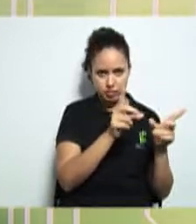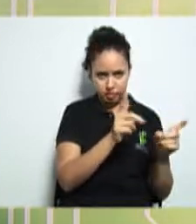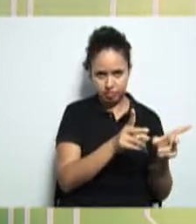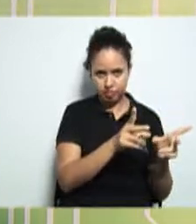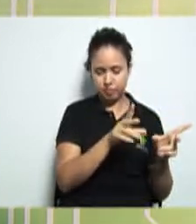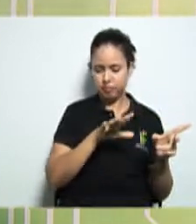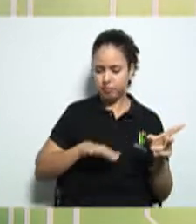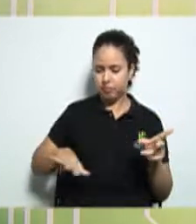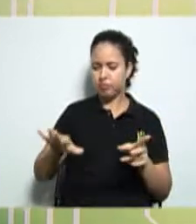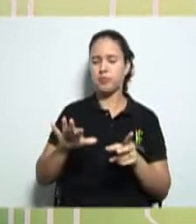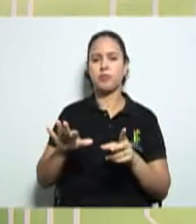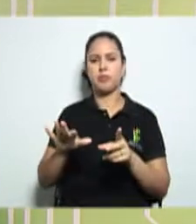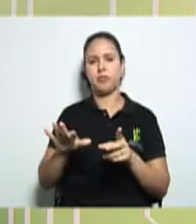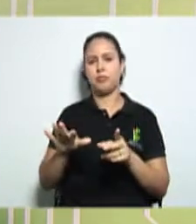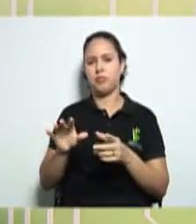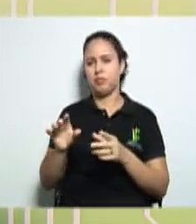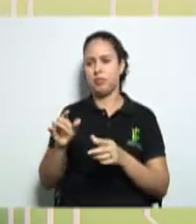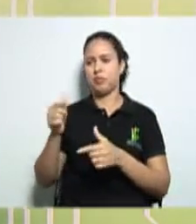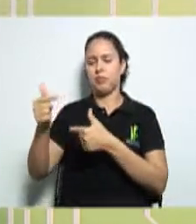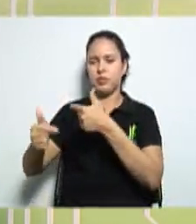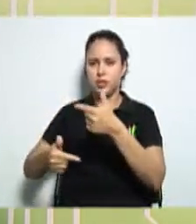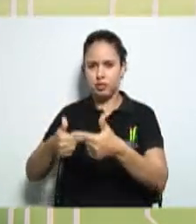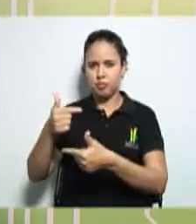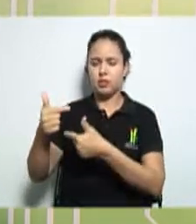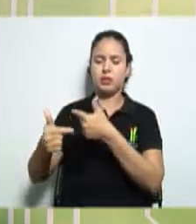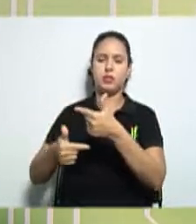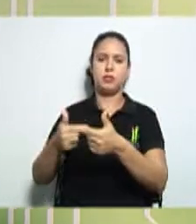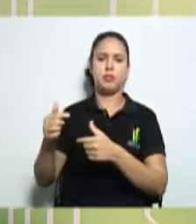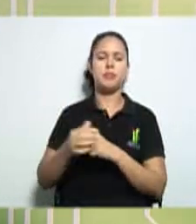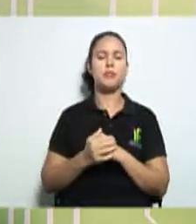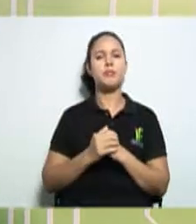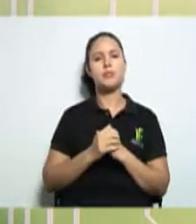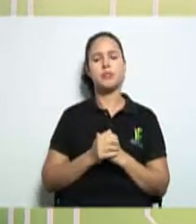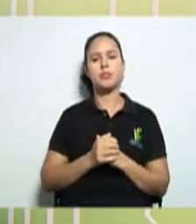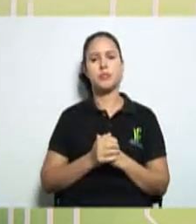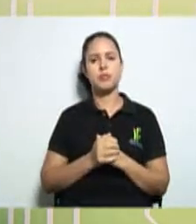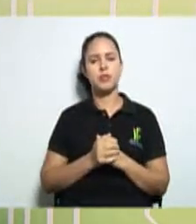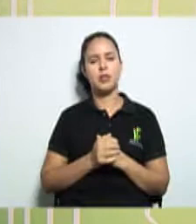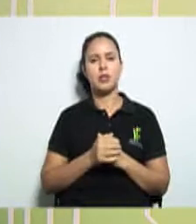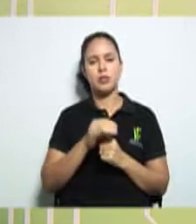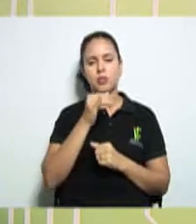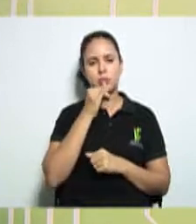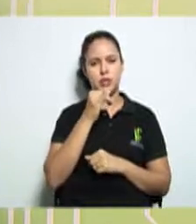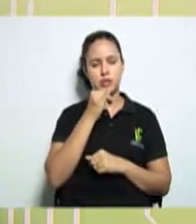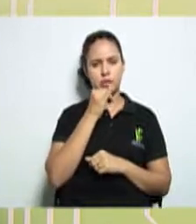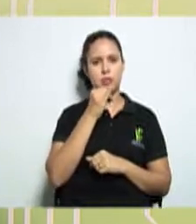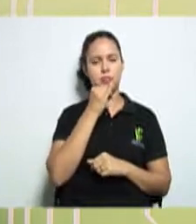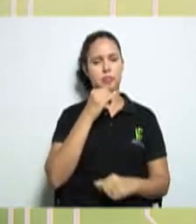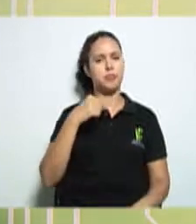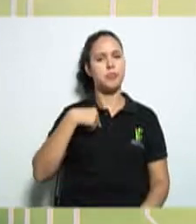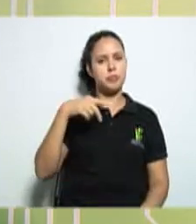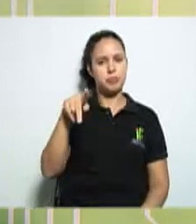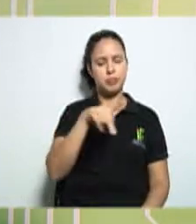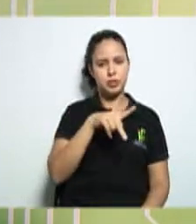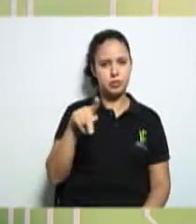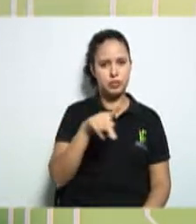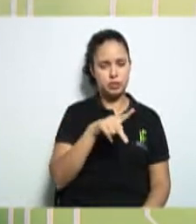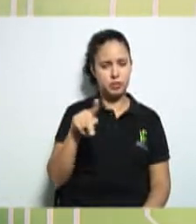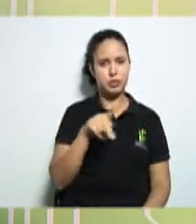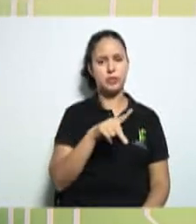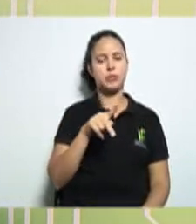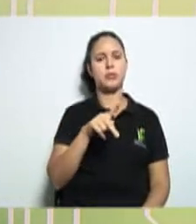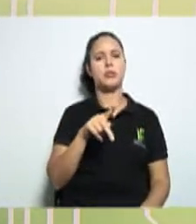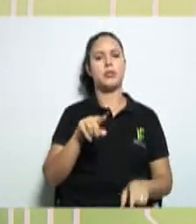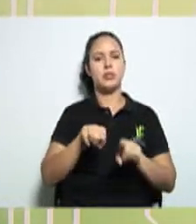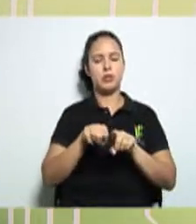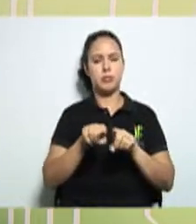exemplo, nós aqui, tanto eu quanto a professora Maraí, os professores presenciais, Tamir está aqui também fazendo